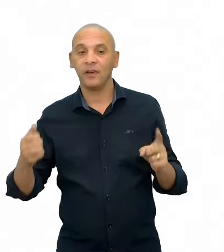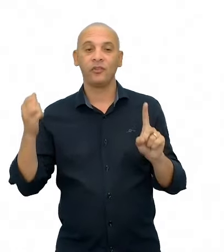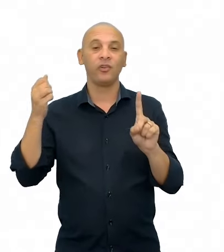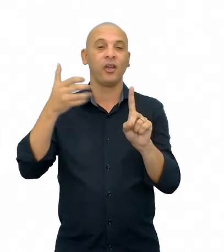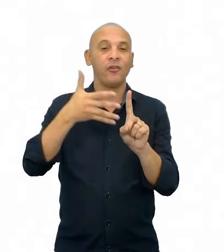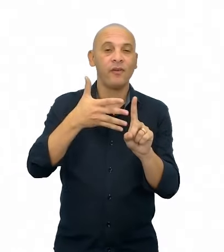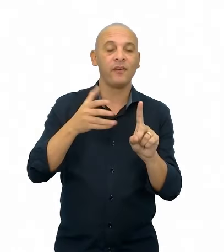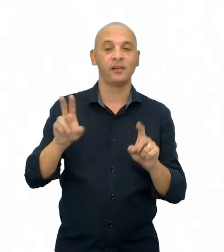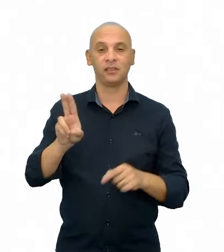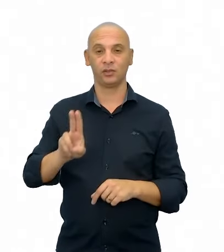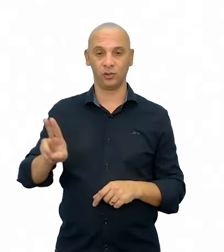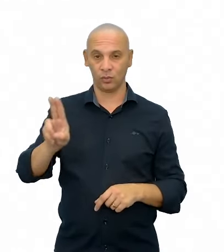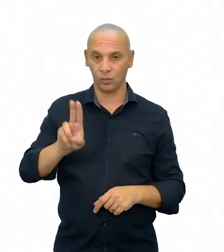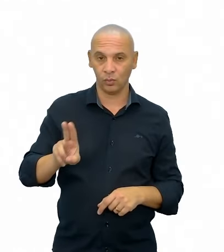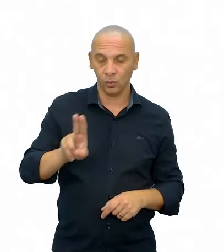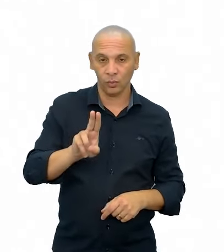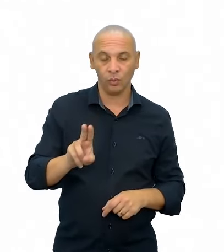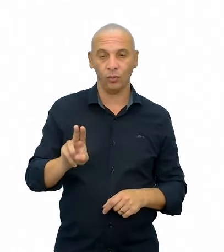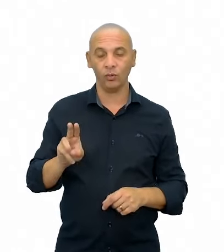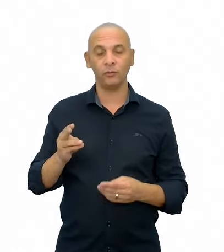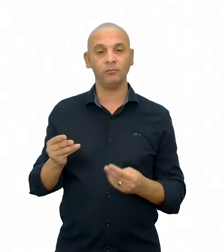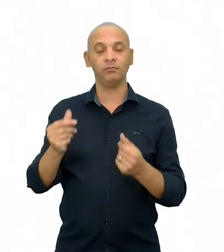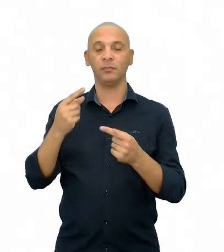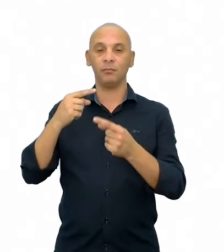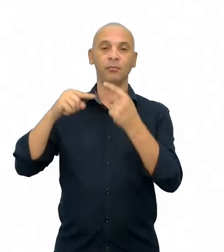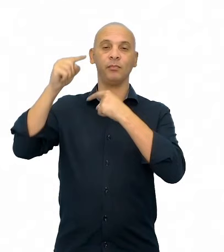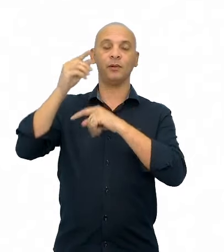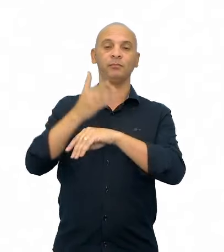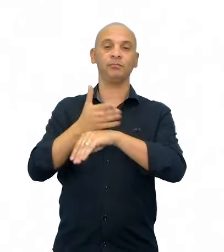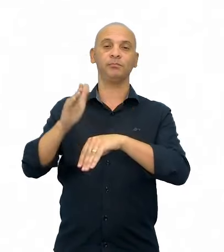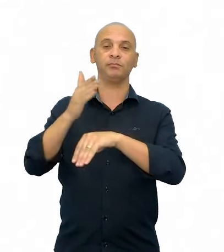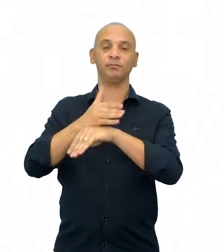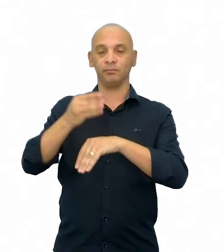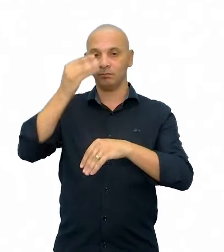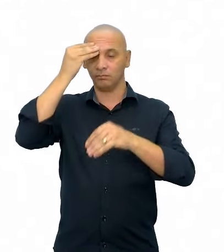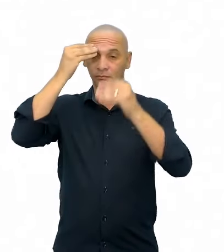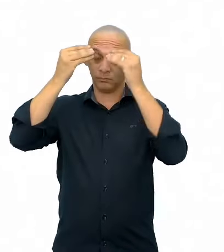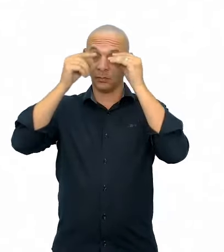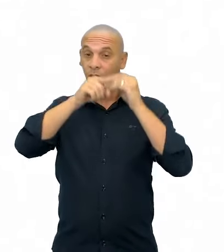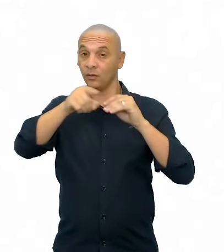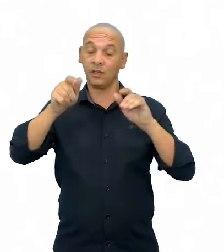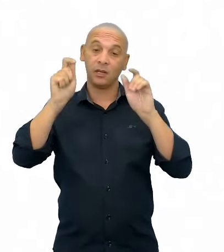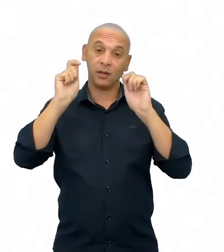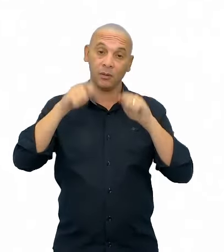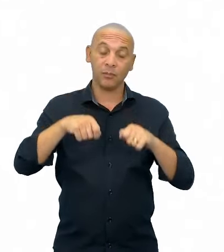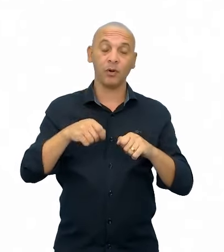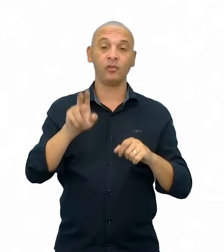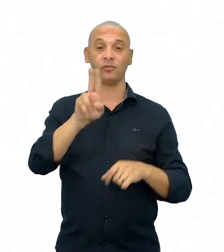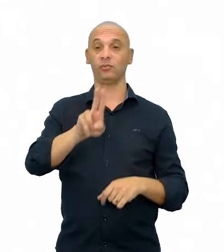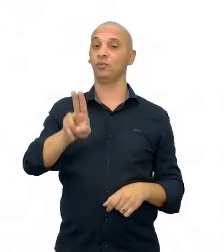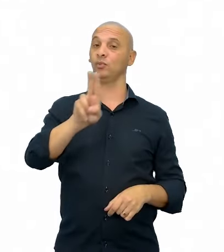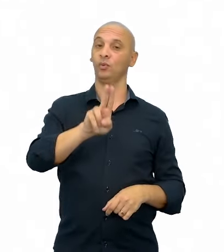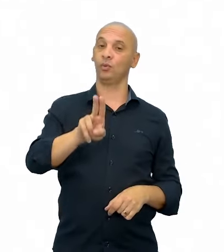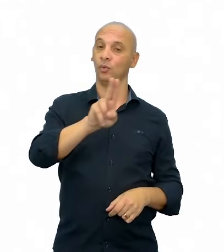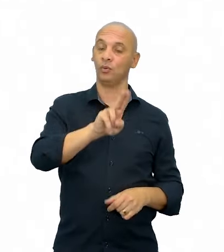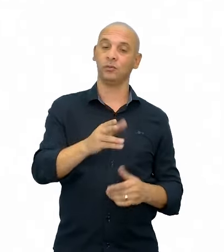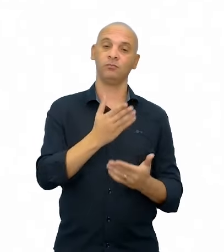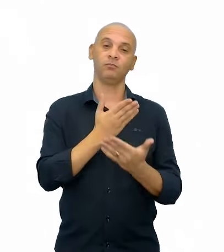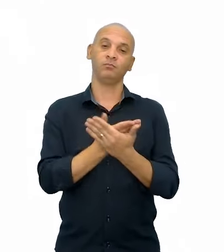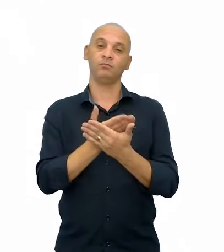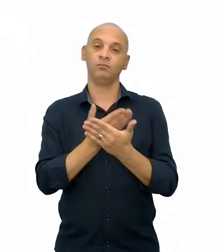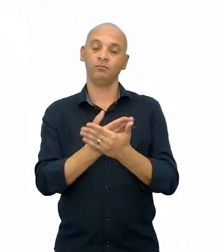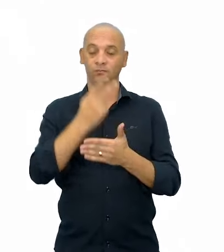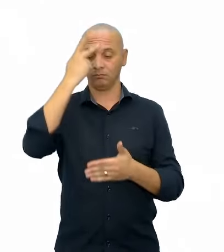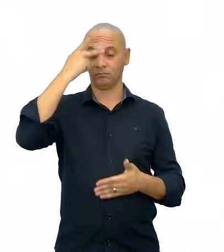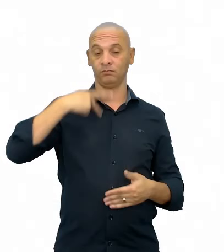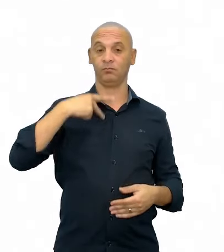utiliza diversas referências para enriquecer as nossas formações e que vocês possam fazer uso nos estudos de